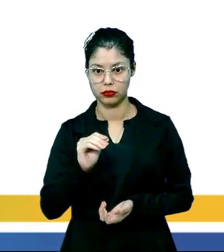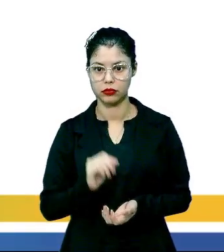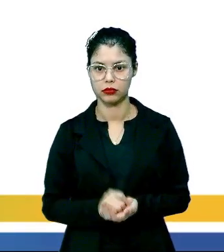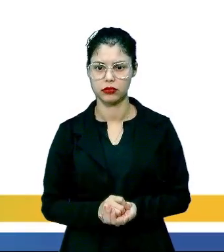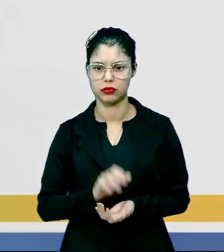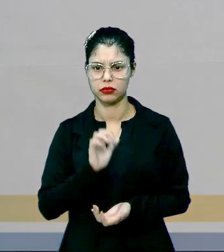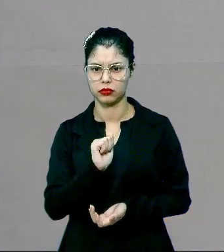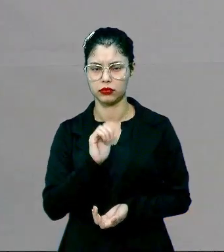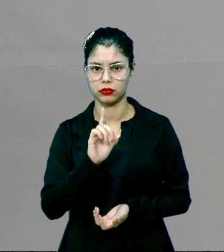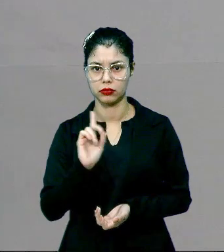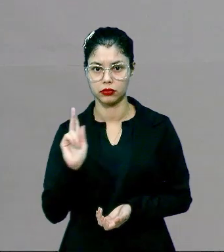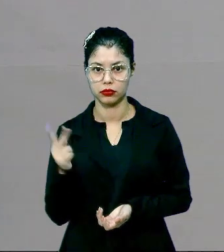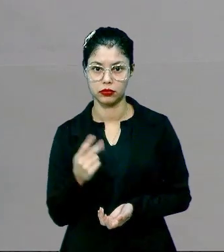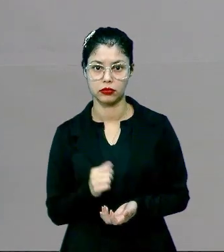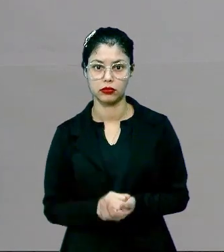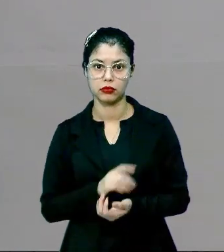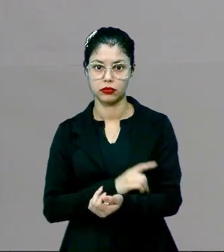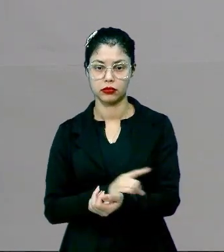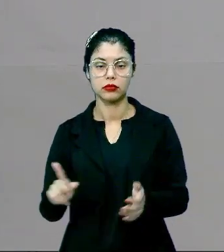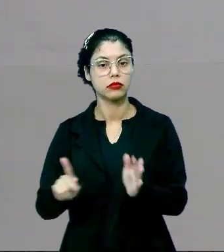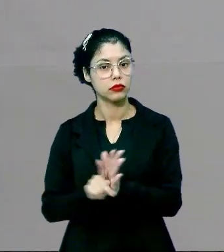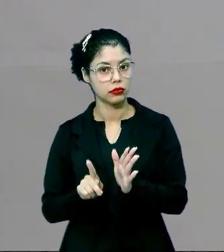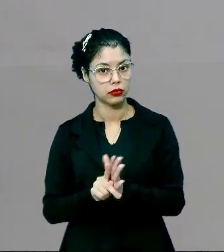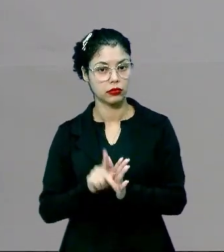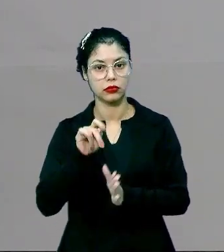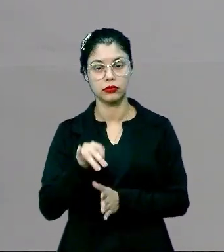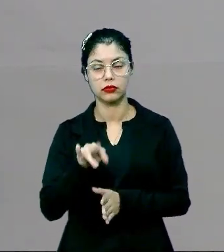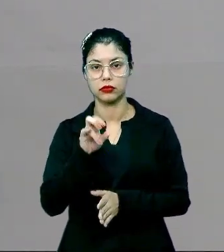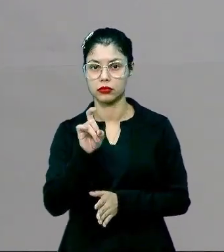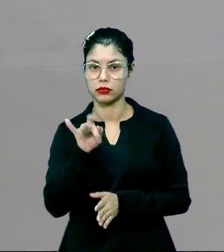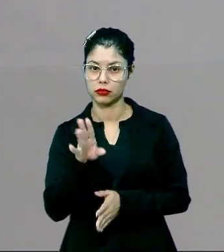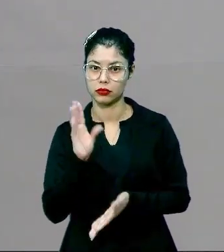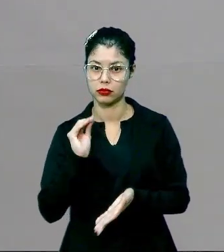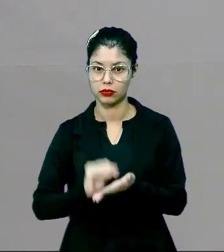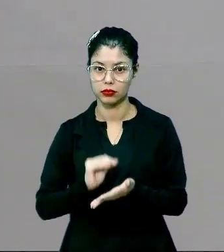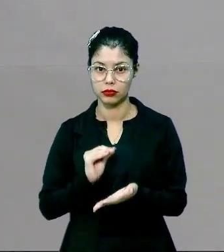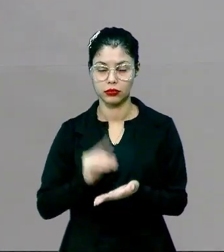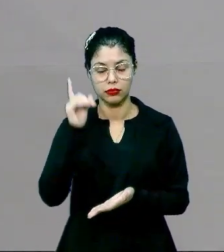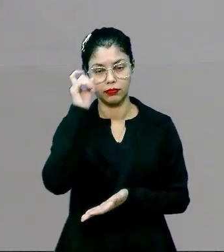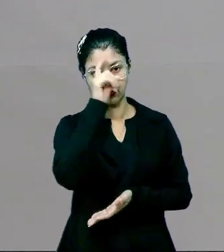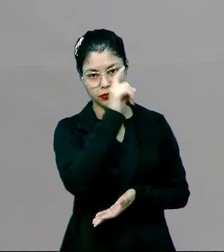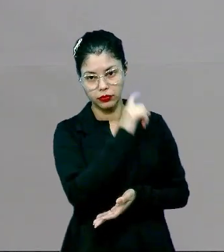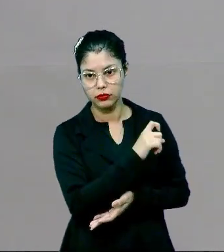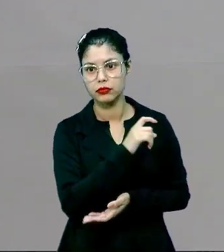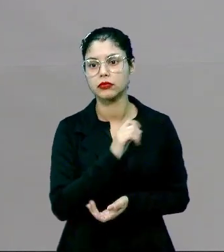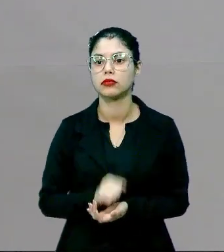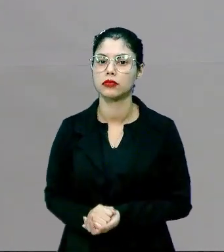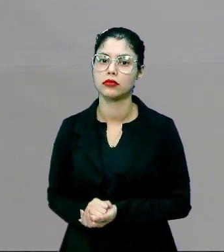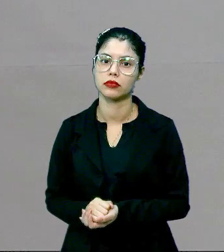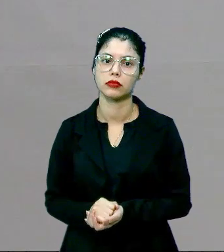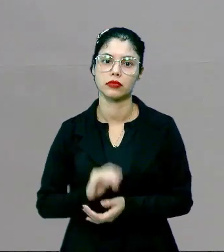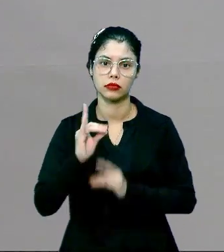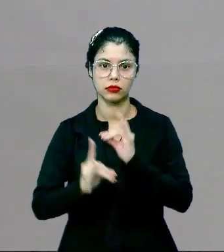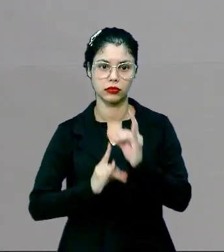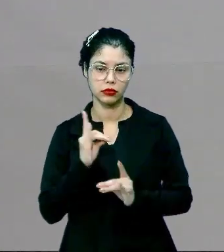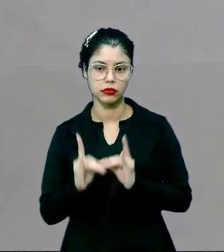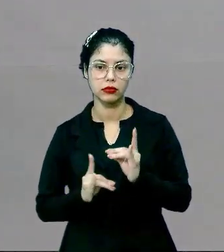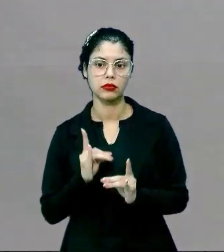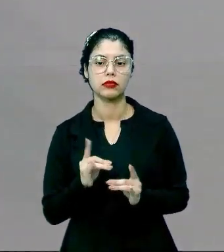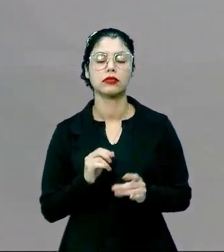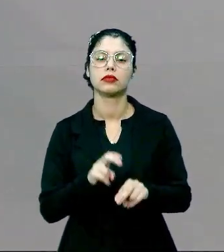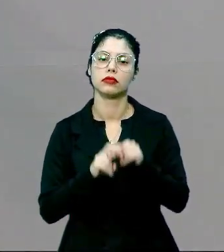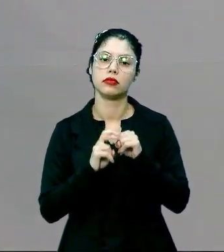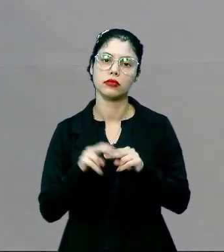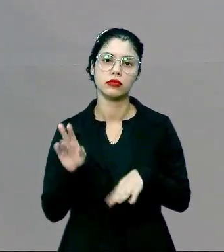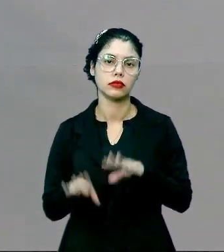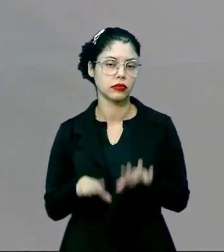liberação do ADH, ou seja, diabetes insípido quer dizer que está tendo dificuldade nesse hormônio, tá? É